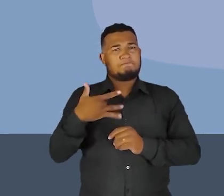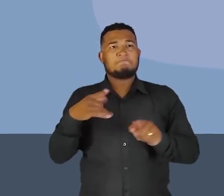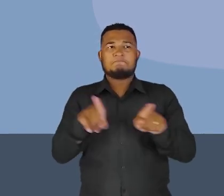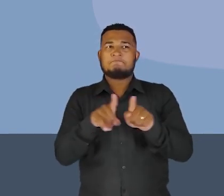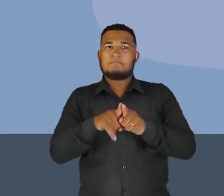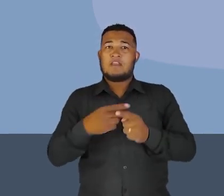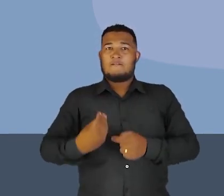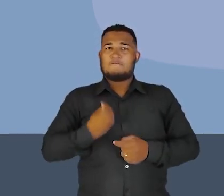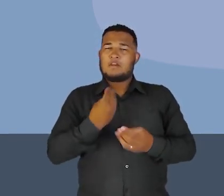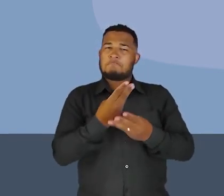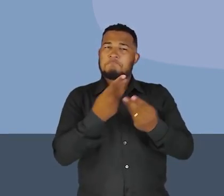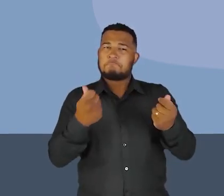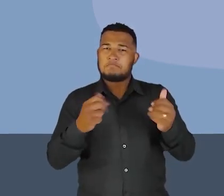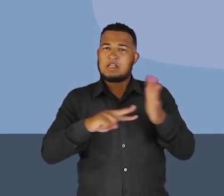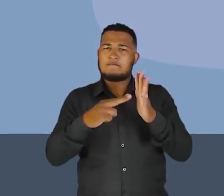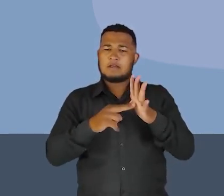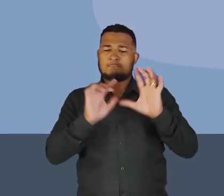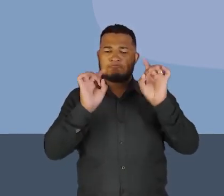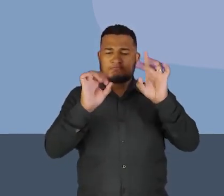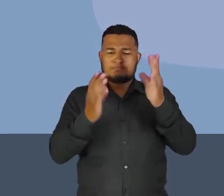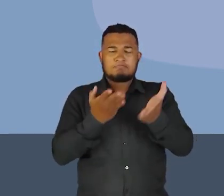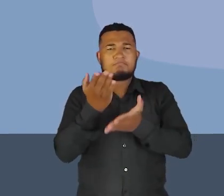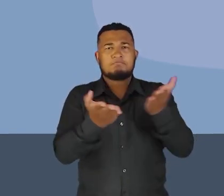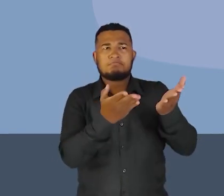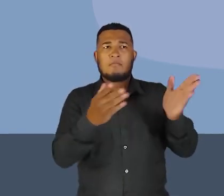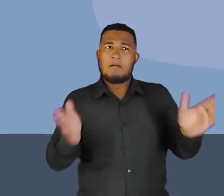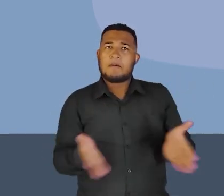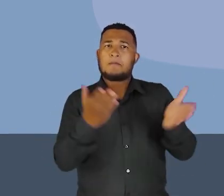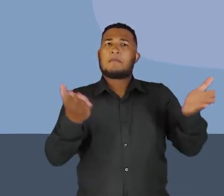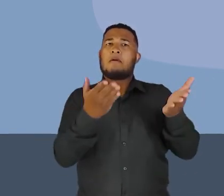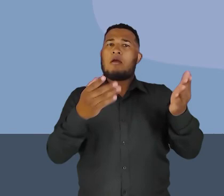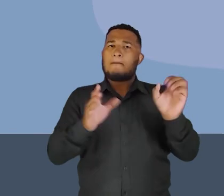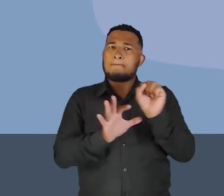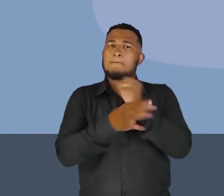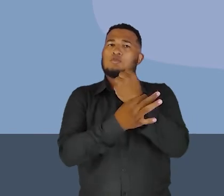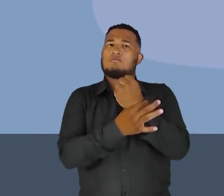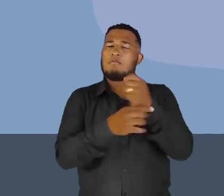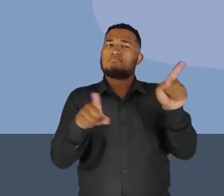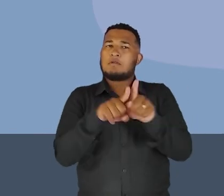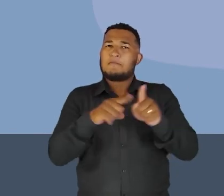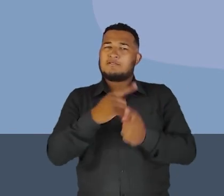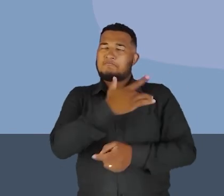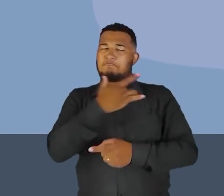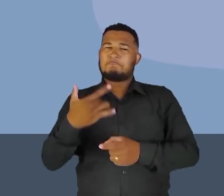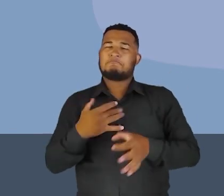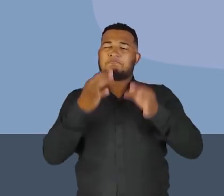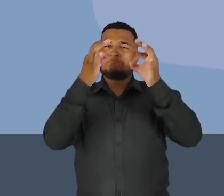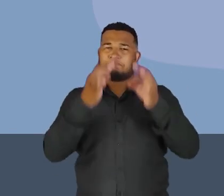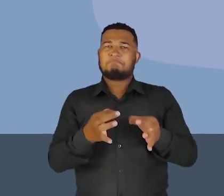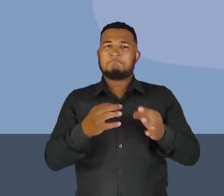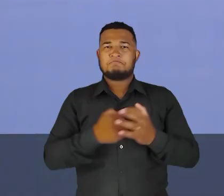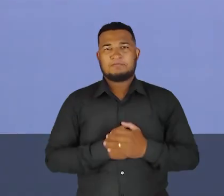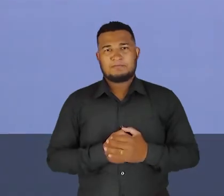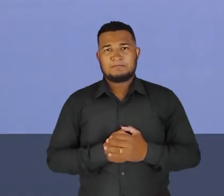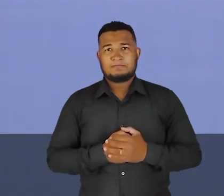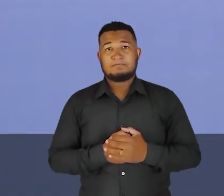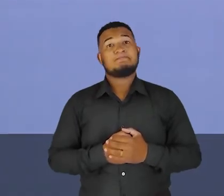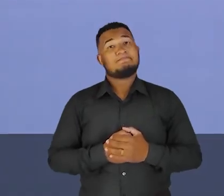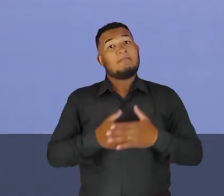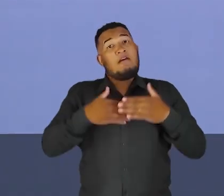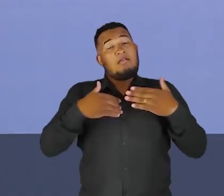as suas especificidades na dimensão da prevenção, promoção, proteção e recuperação da saúde de forma integral.